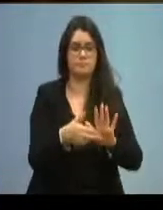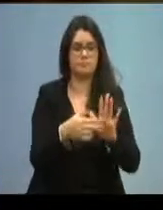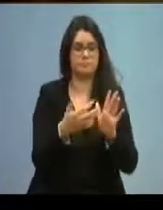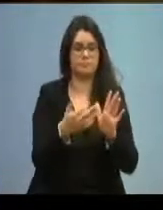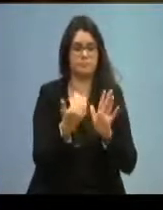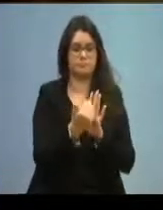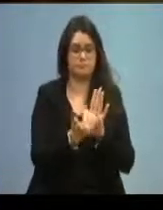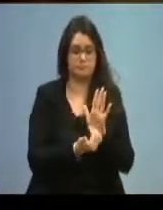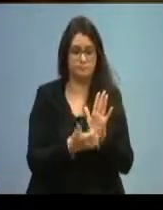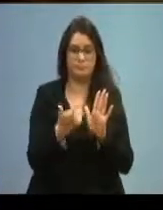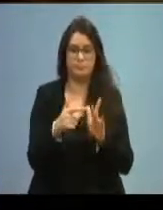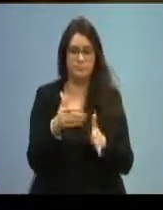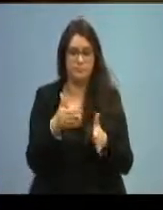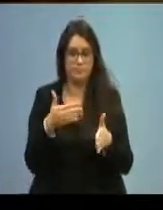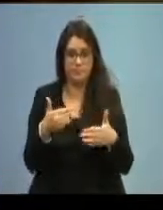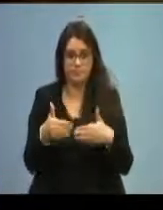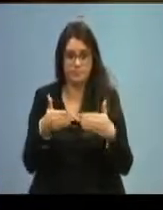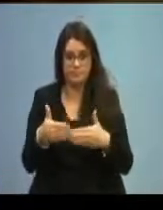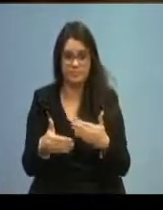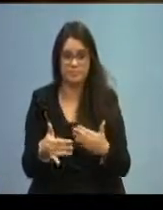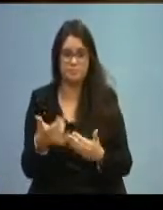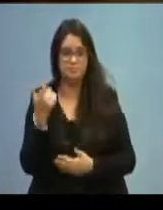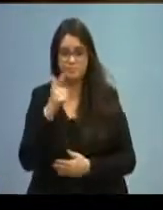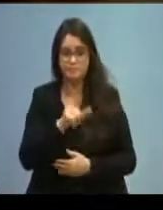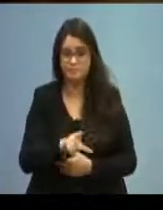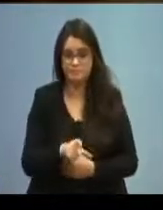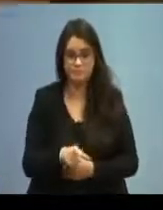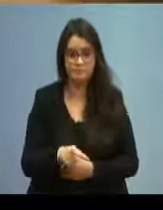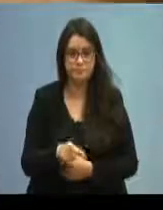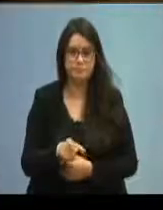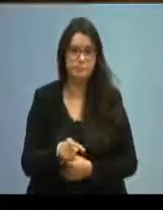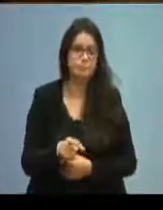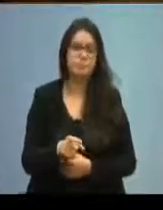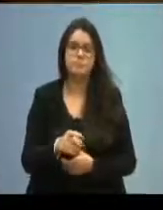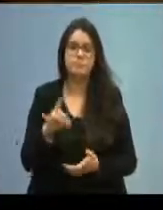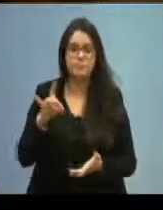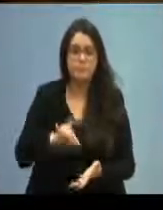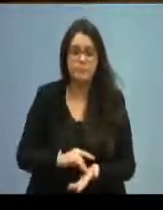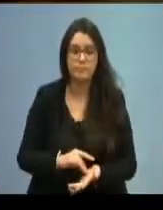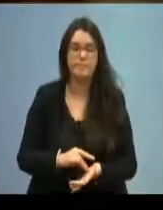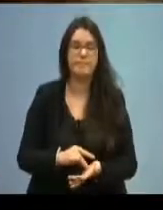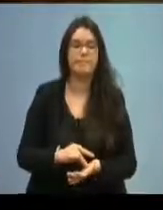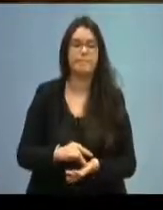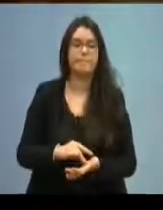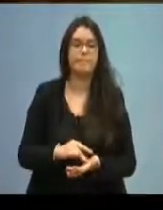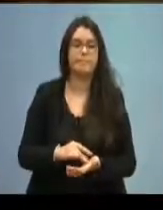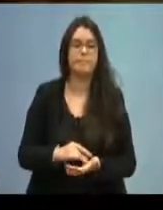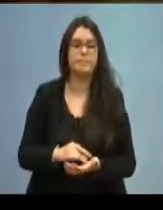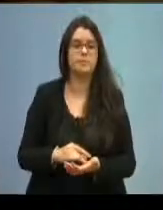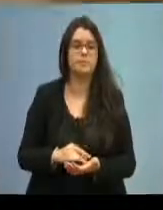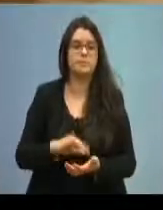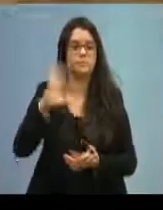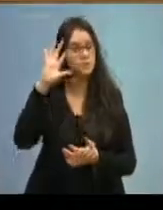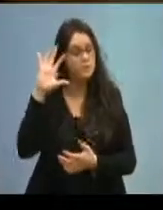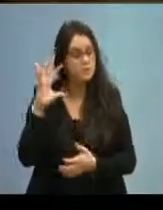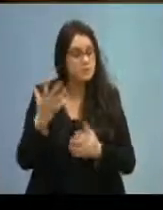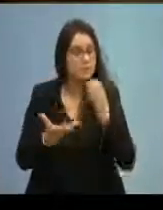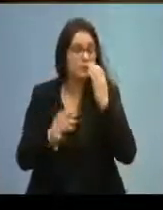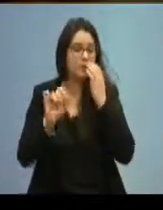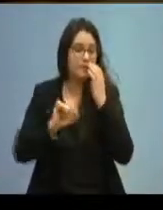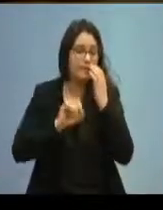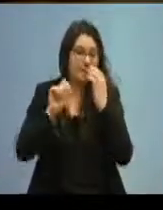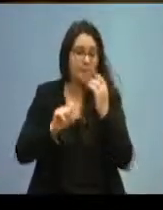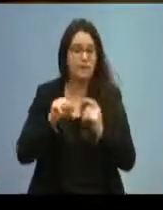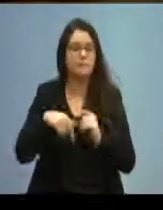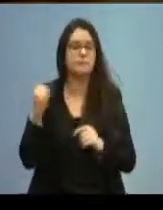processo, não deu conta de realmente tocar a mão naquilo que é